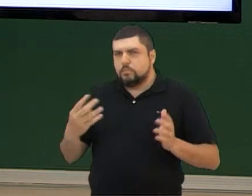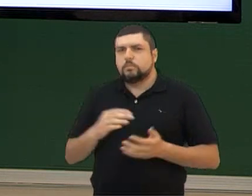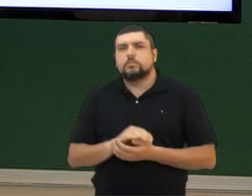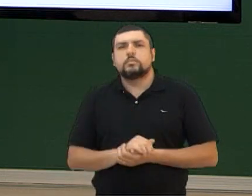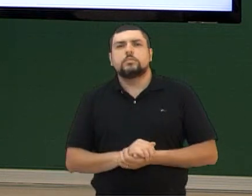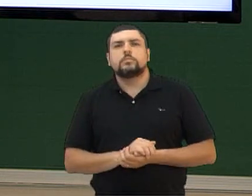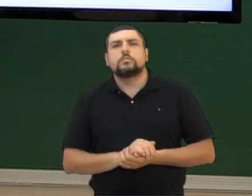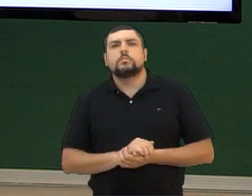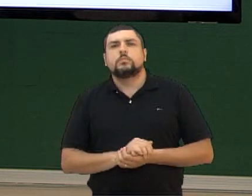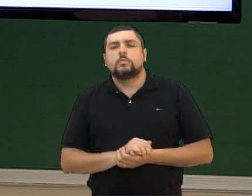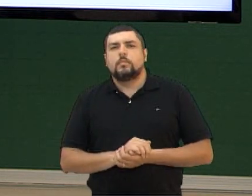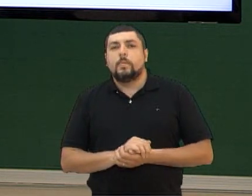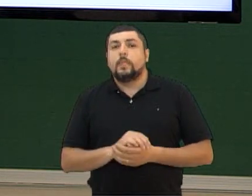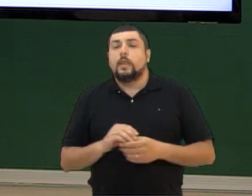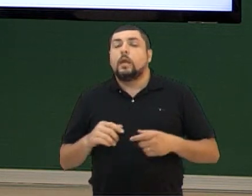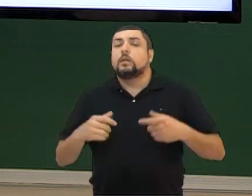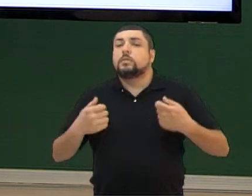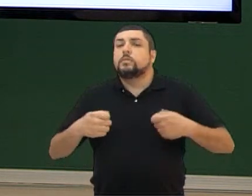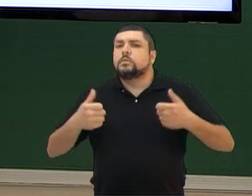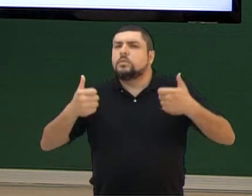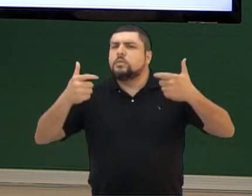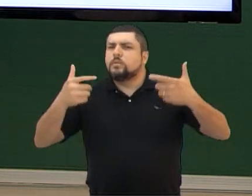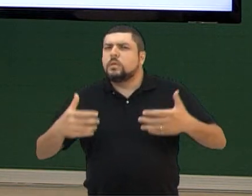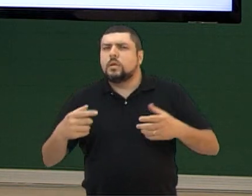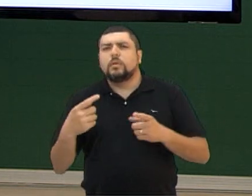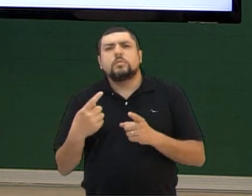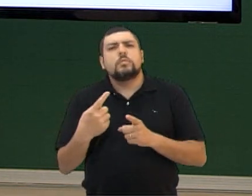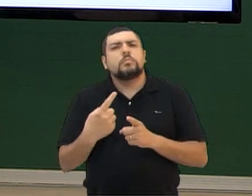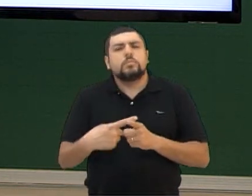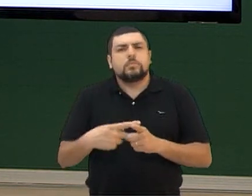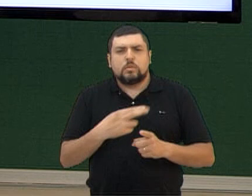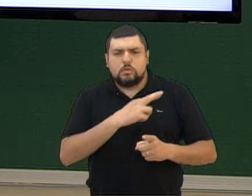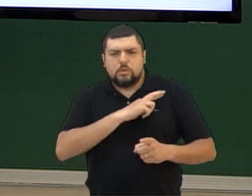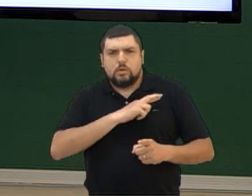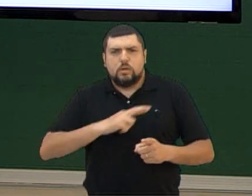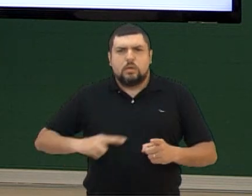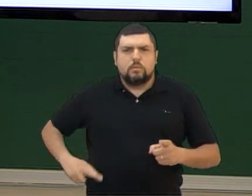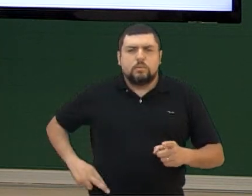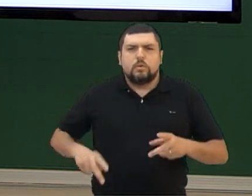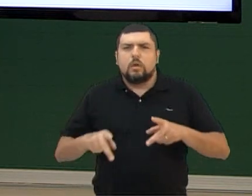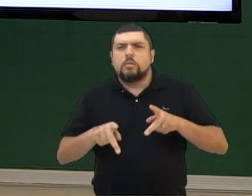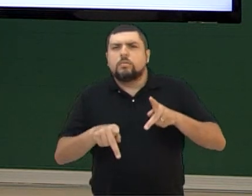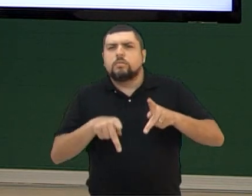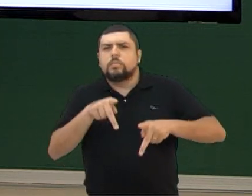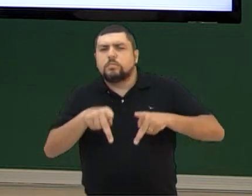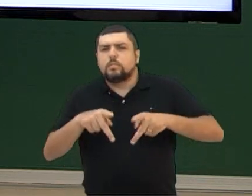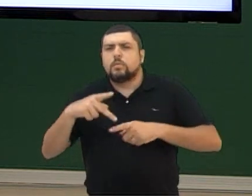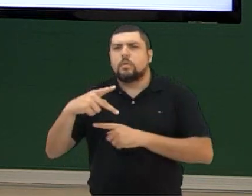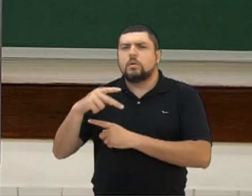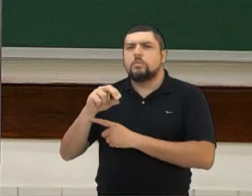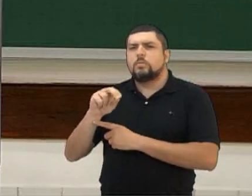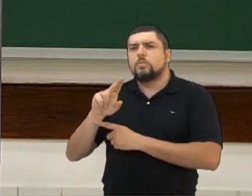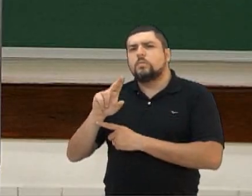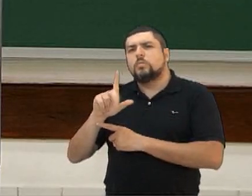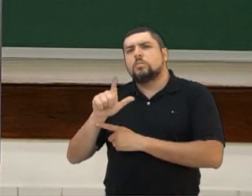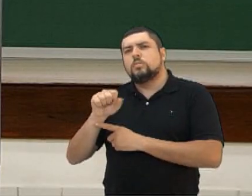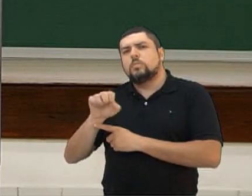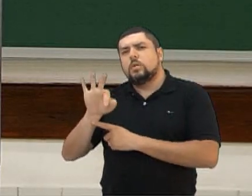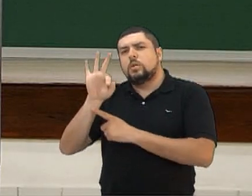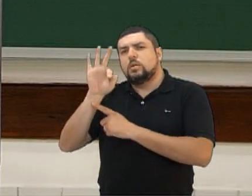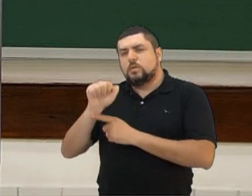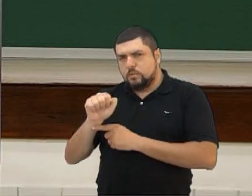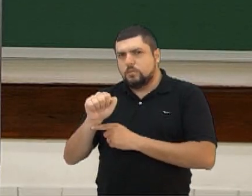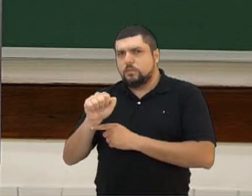preciso que a gente faça uma distinção para explicar por que se chama de República Populista e não República Popular. Então, vejam. A